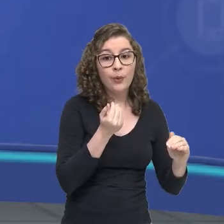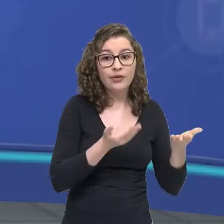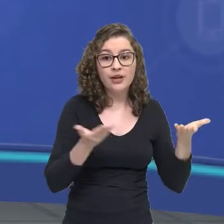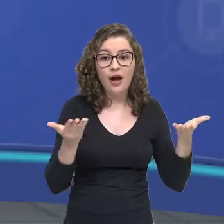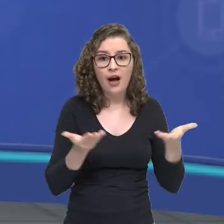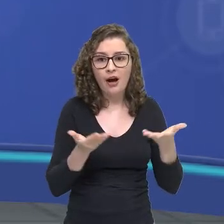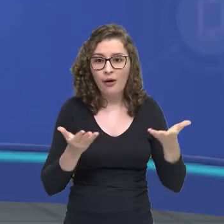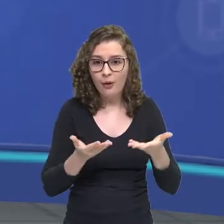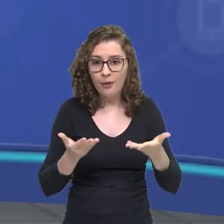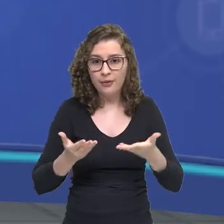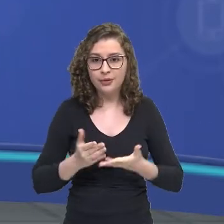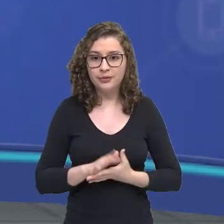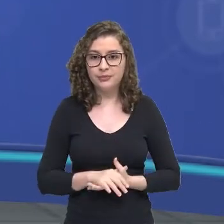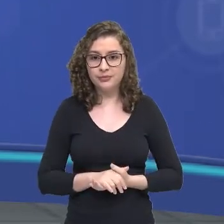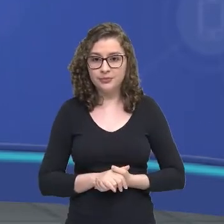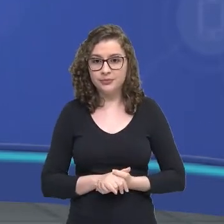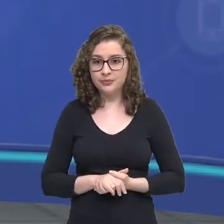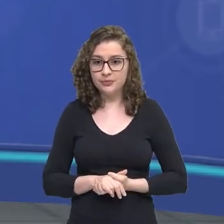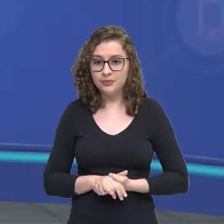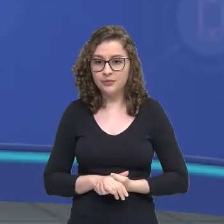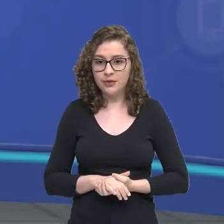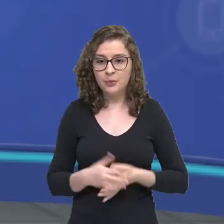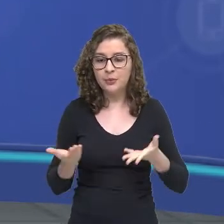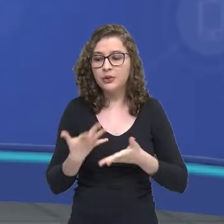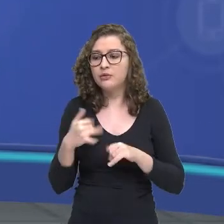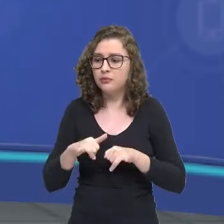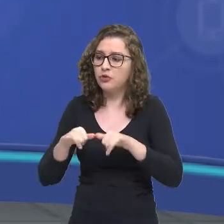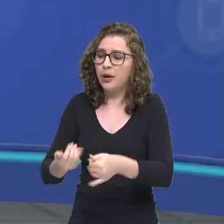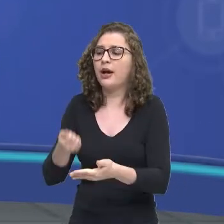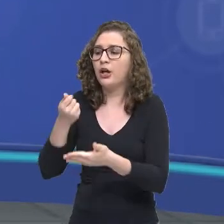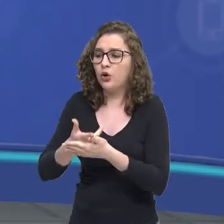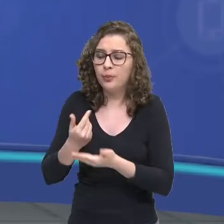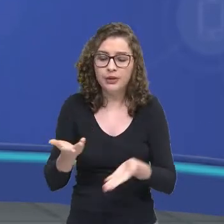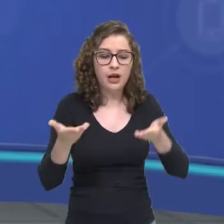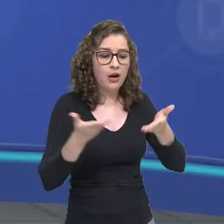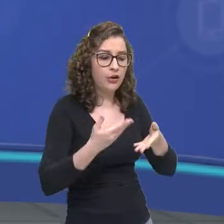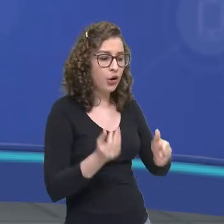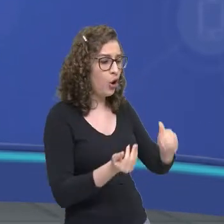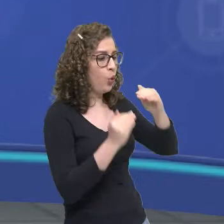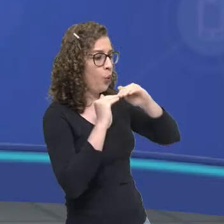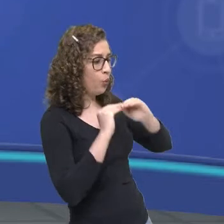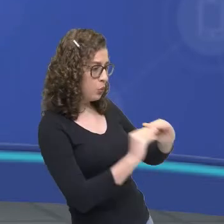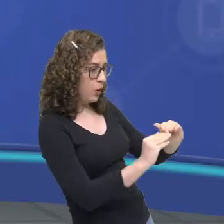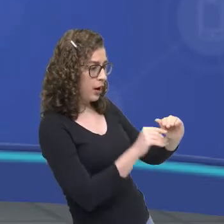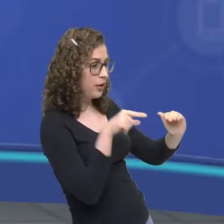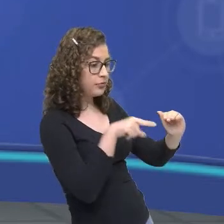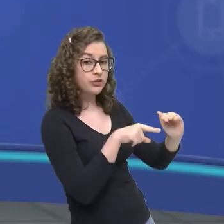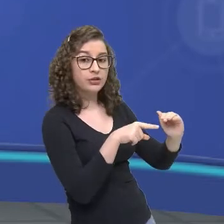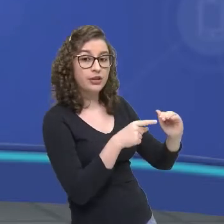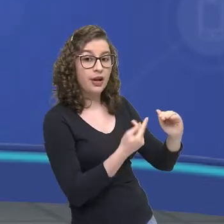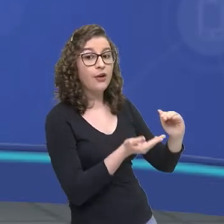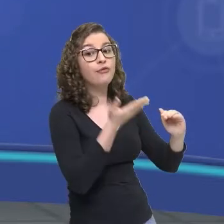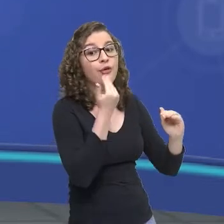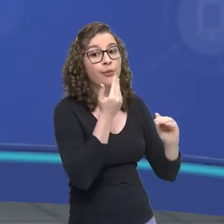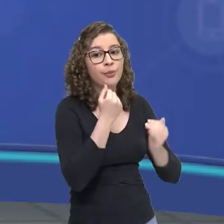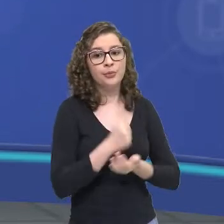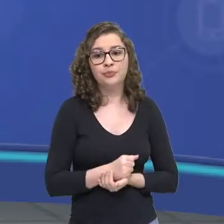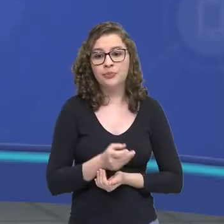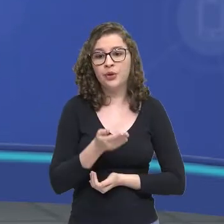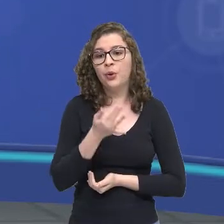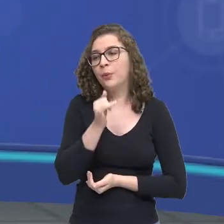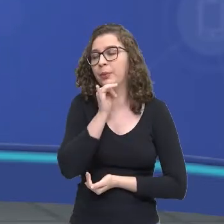consumidos quase que, né, no mesmo dia ou com uma quantidade de dias menores, como